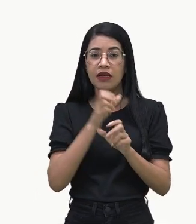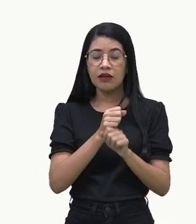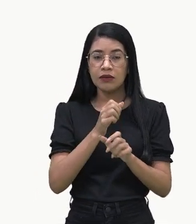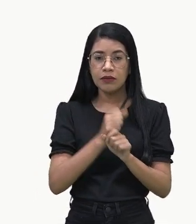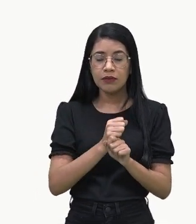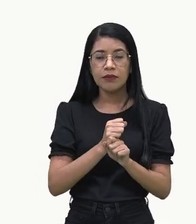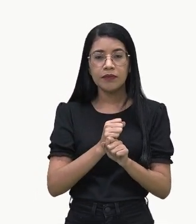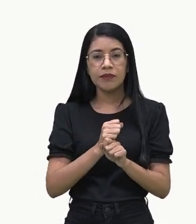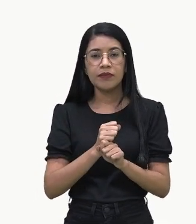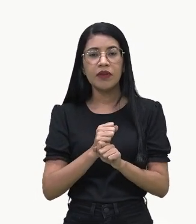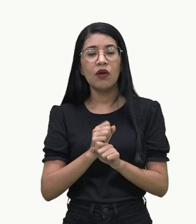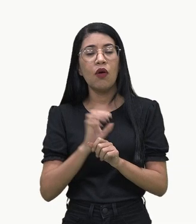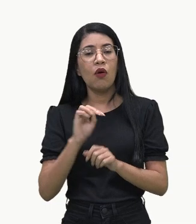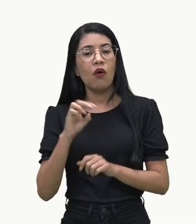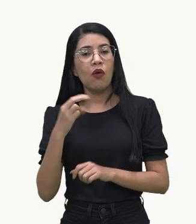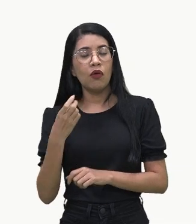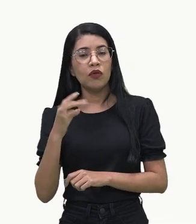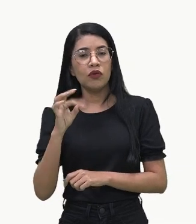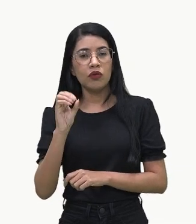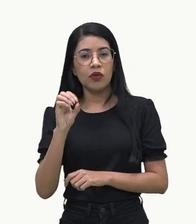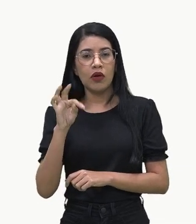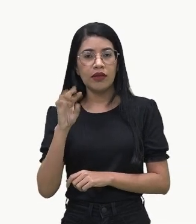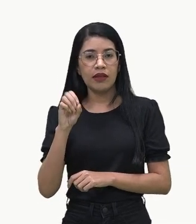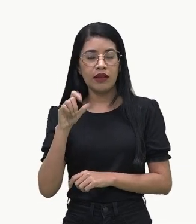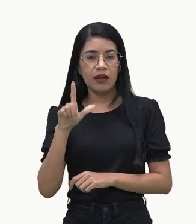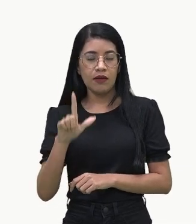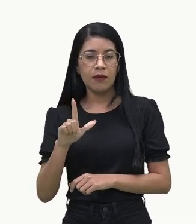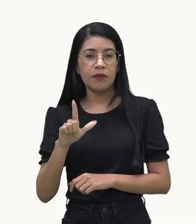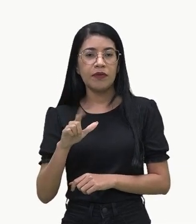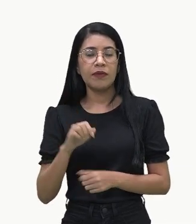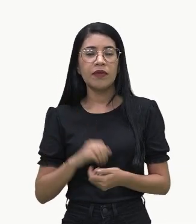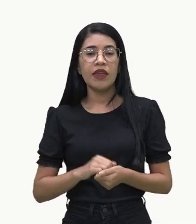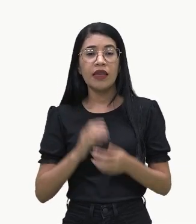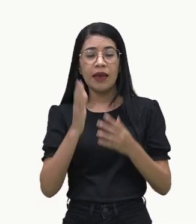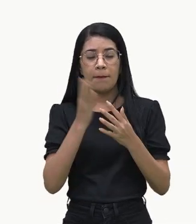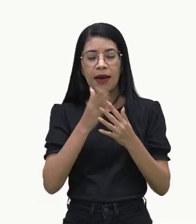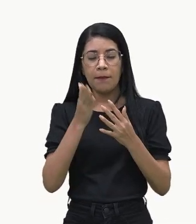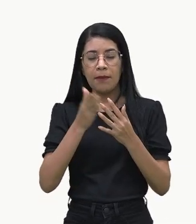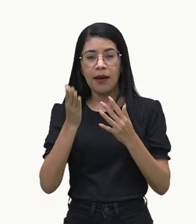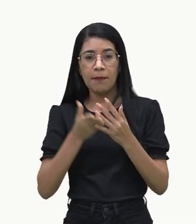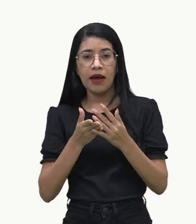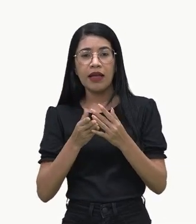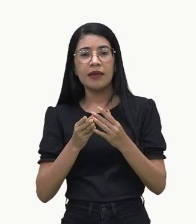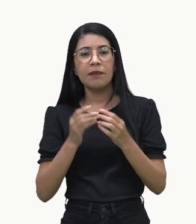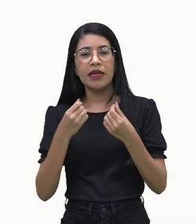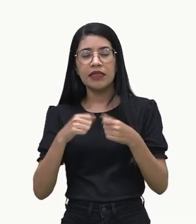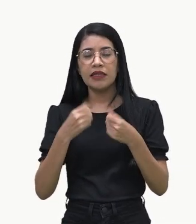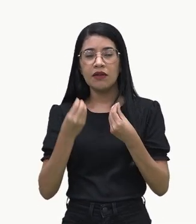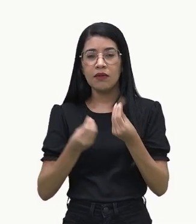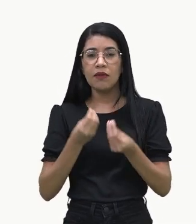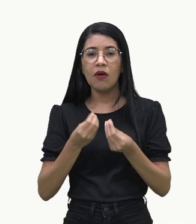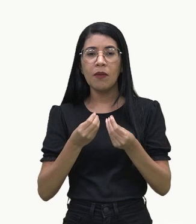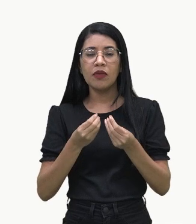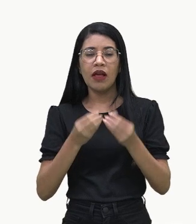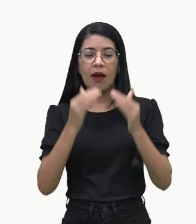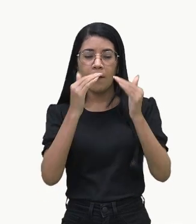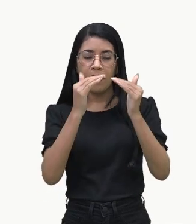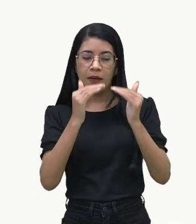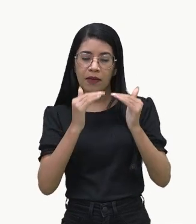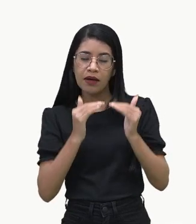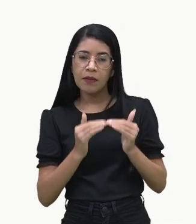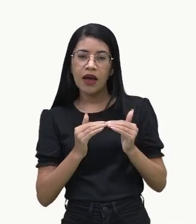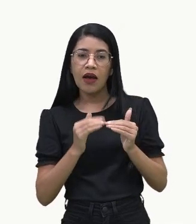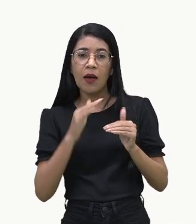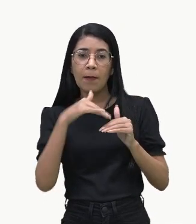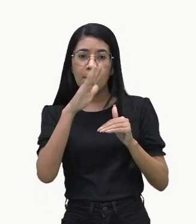Ou também de total. E que as parcelas têm que ser adicionadas da maior pela menor. Mas para você compreender aí